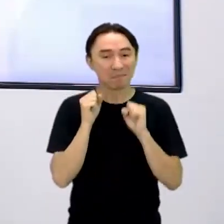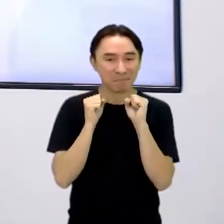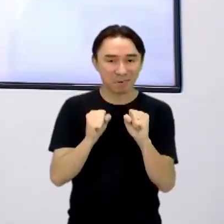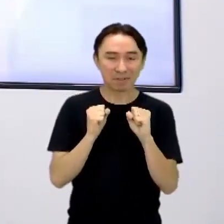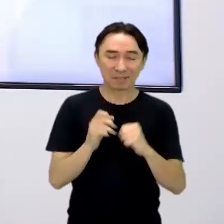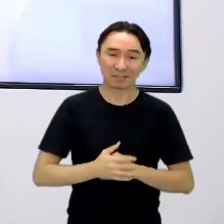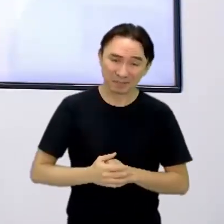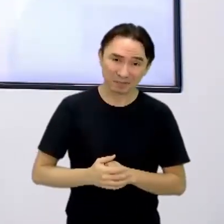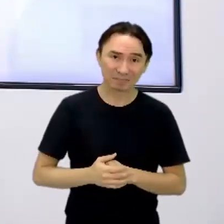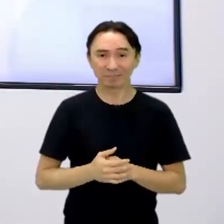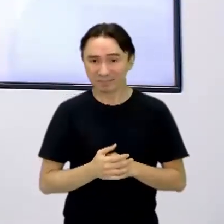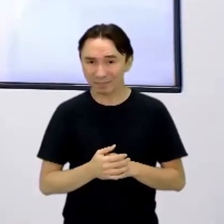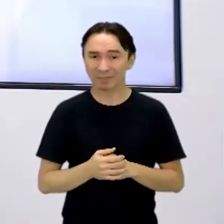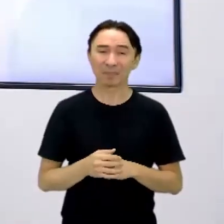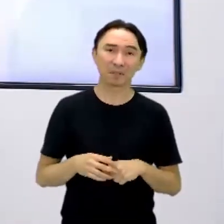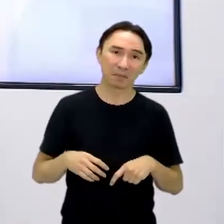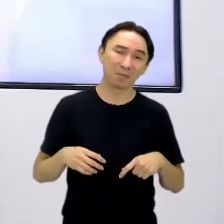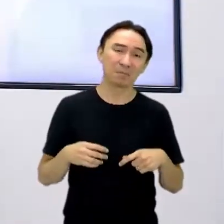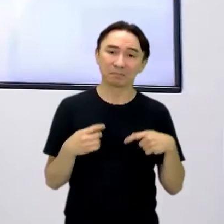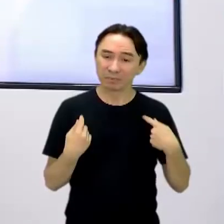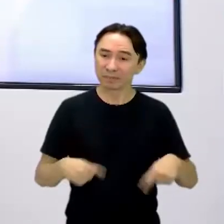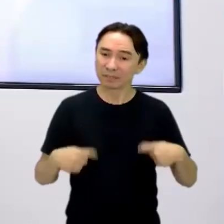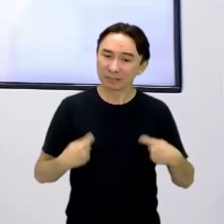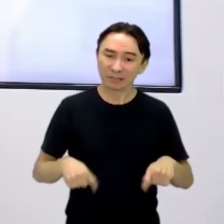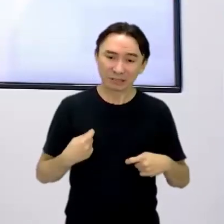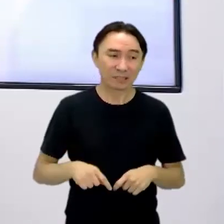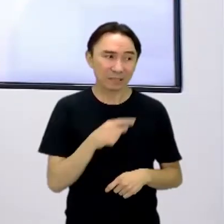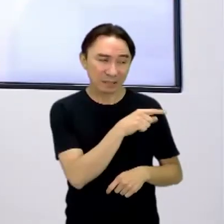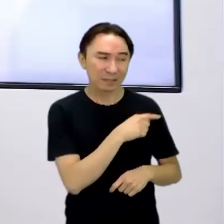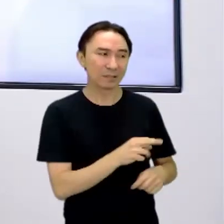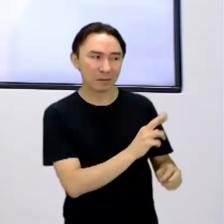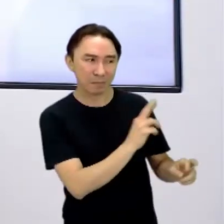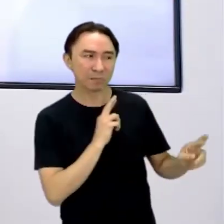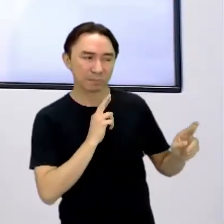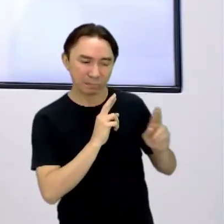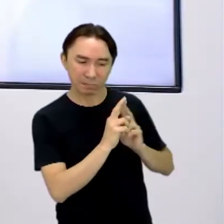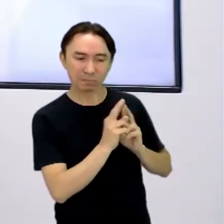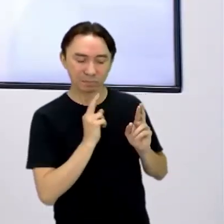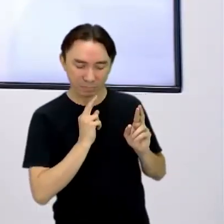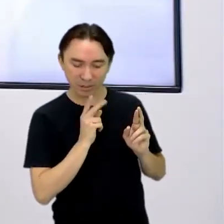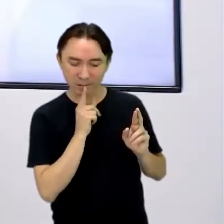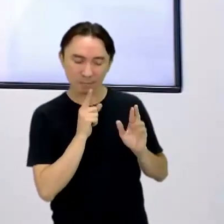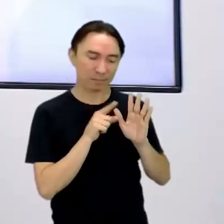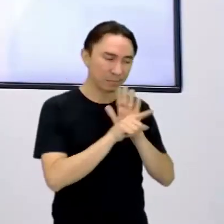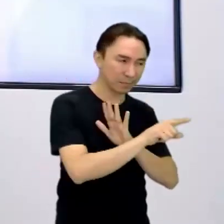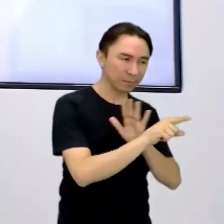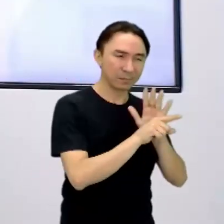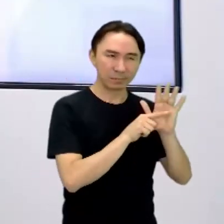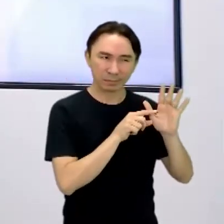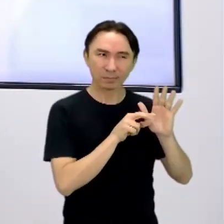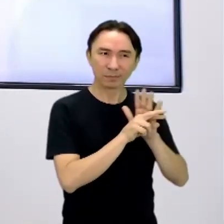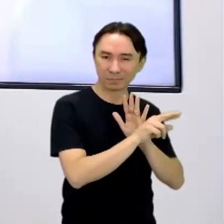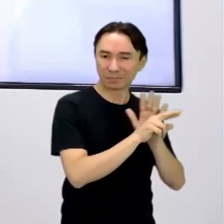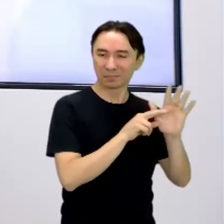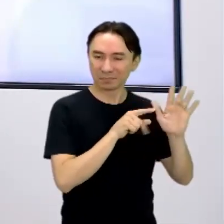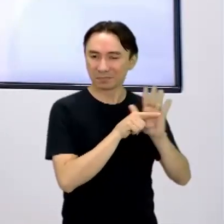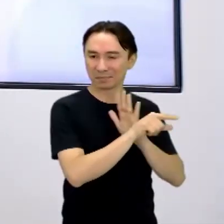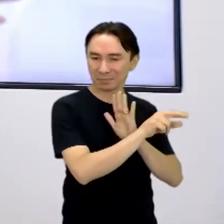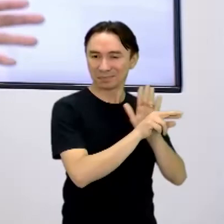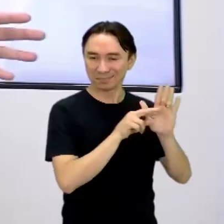vai responder. Então, tenho que ter a hipóteses das possíveis respostas da pessoa. E pensar sempre em